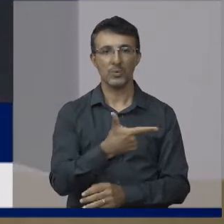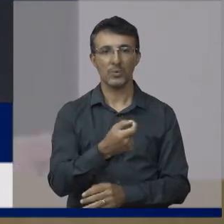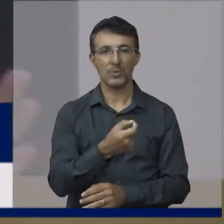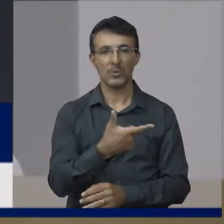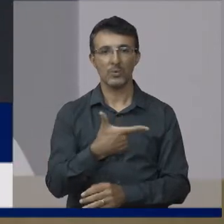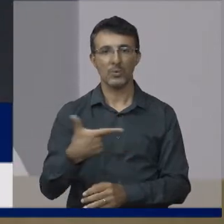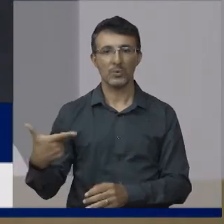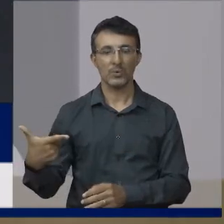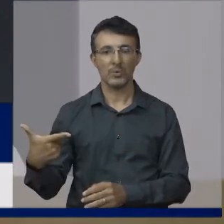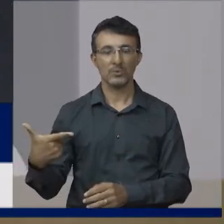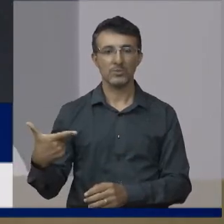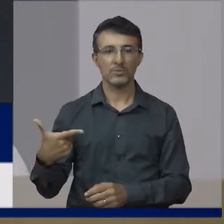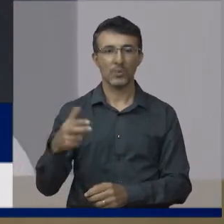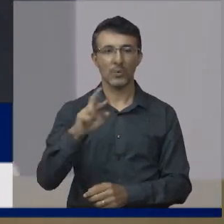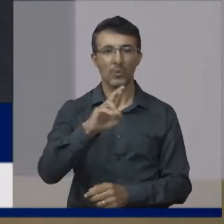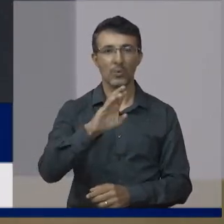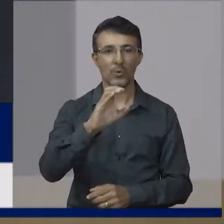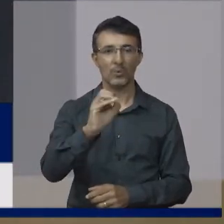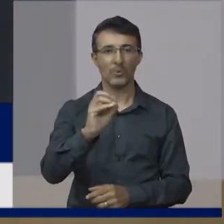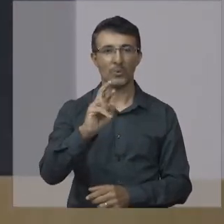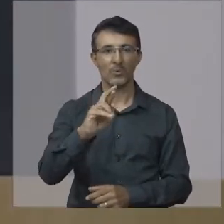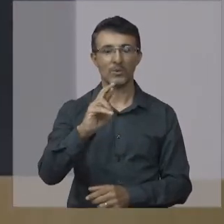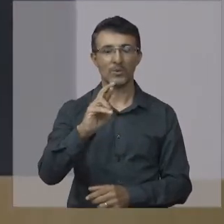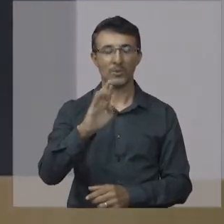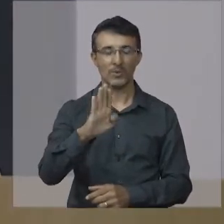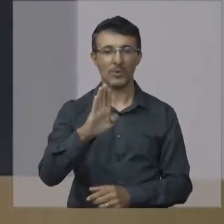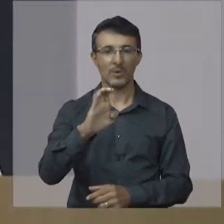Robertinho da Padaria.